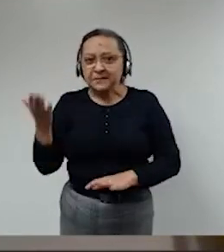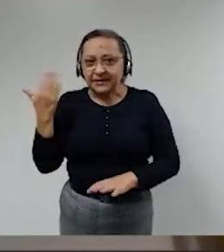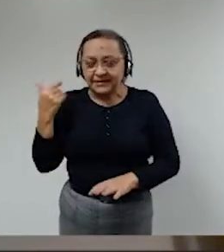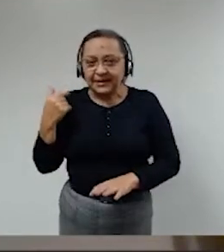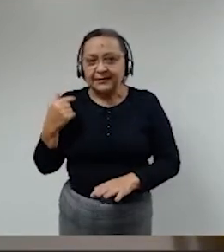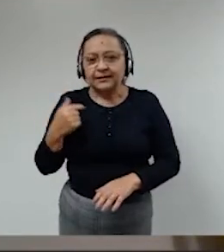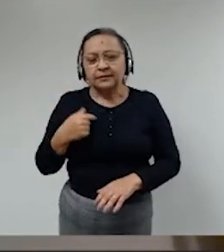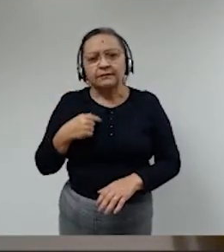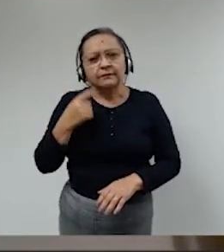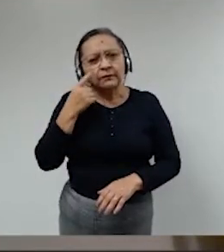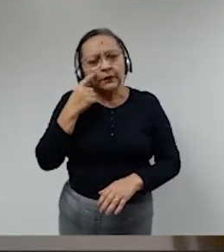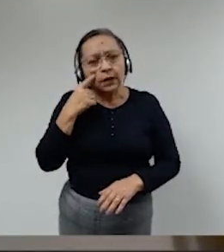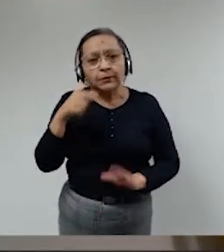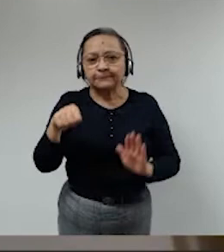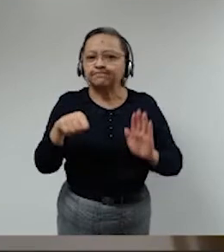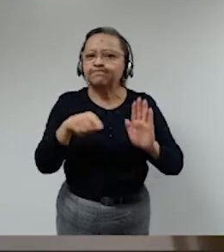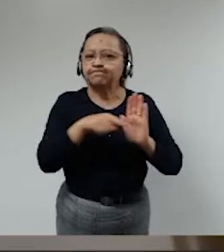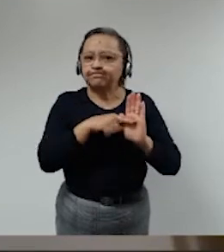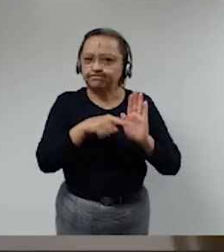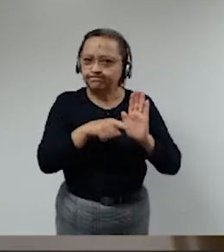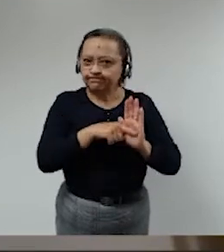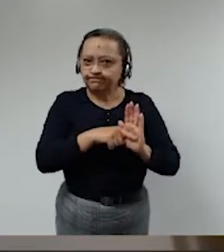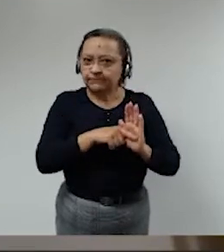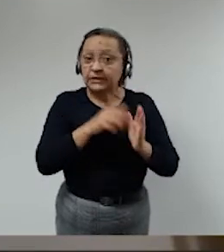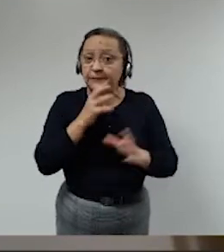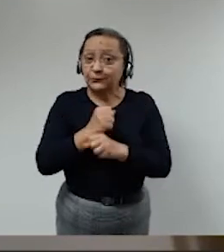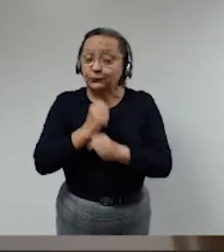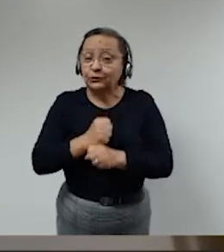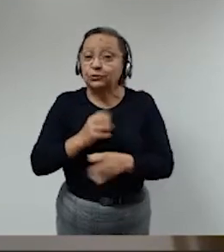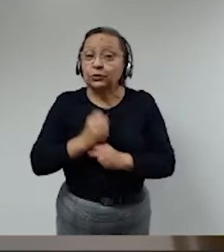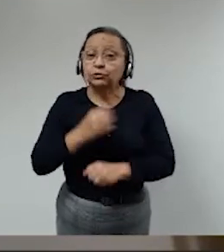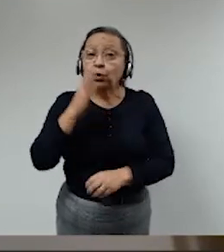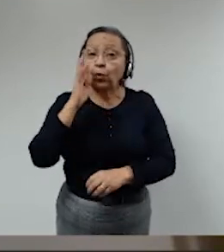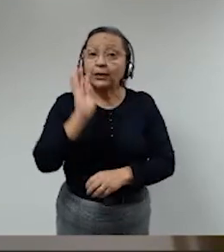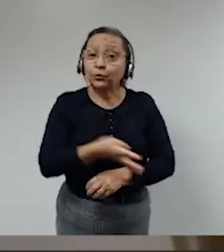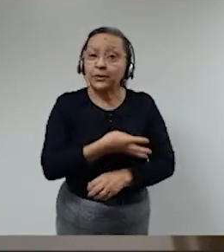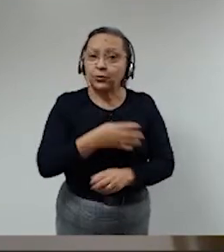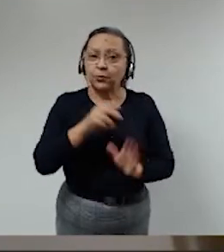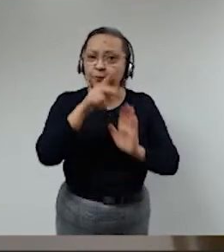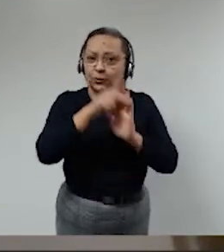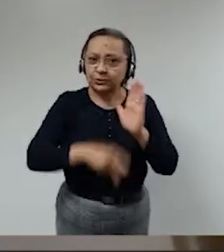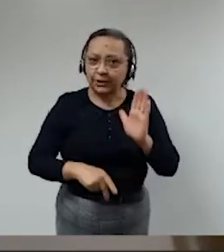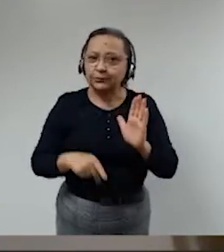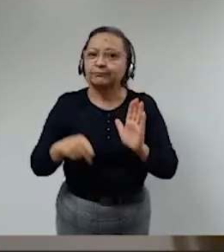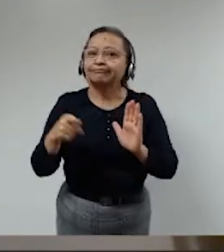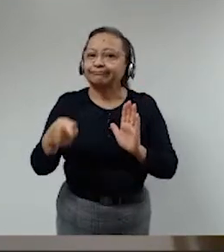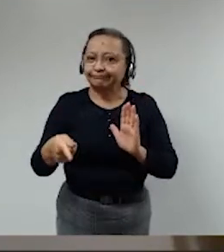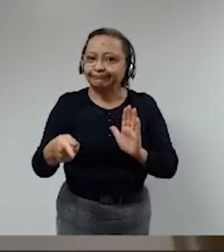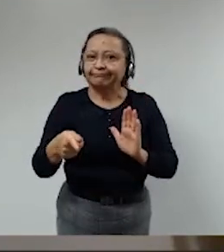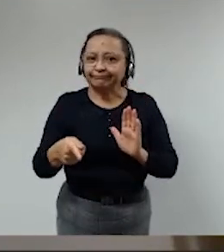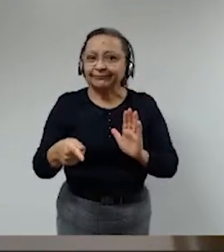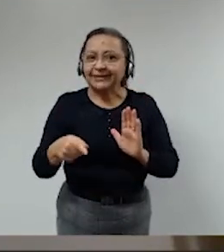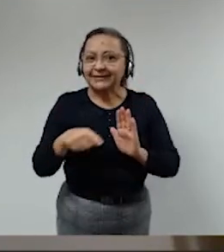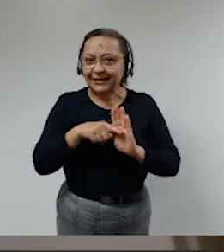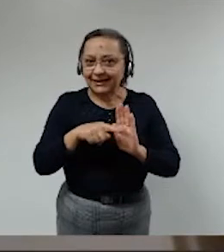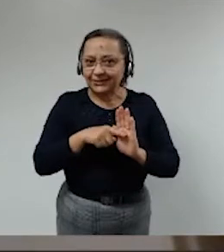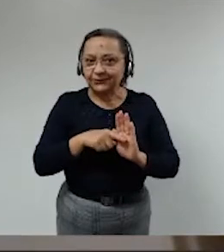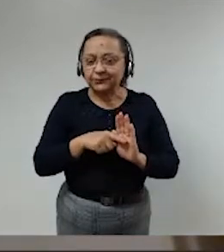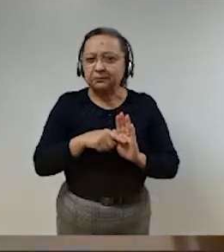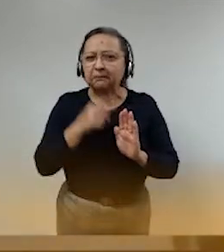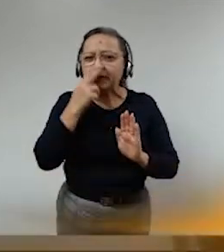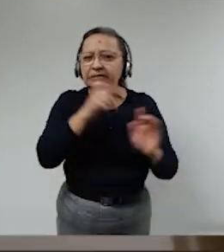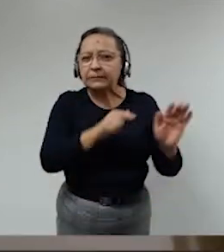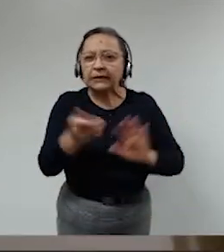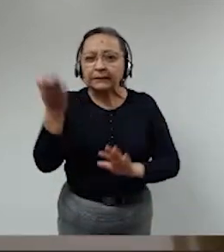existe um passivo de prestação de contas da Ancine de 4.000 projetos. Desse passivo de 4.000 projetos, eles divulgaram, acho que na semana